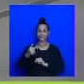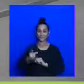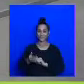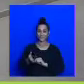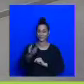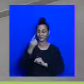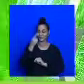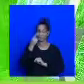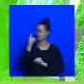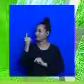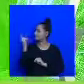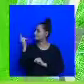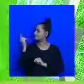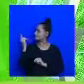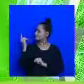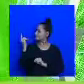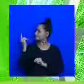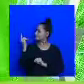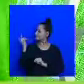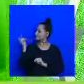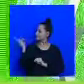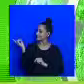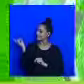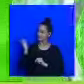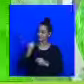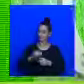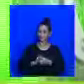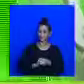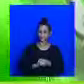bola posicionada valendo